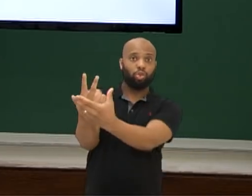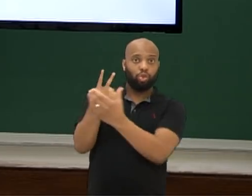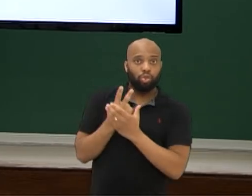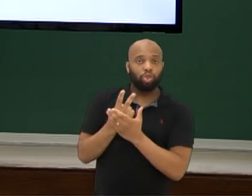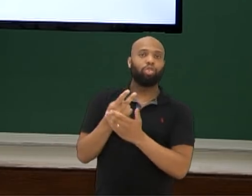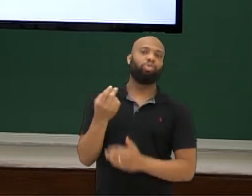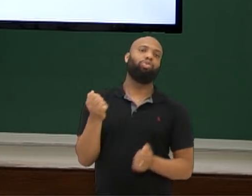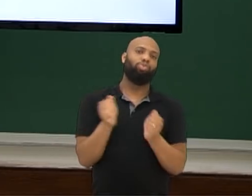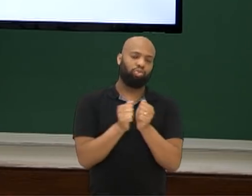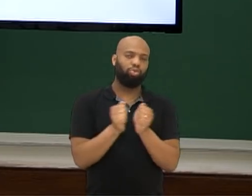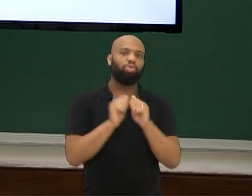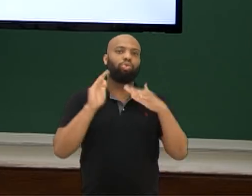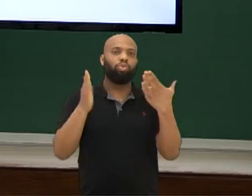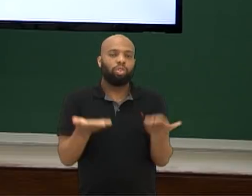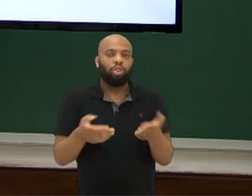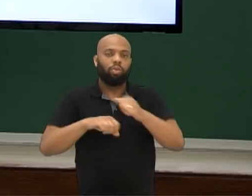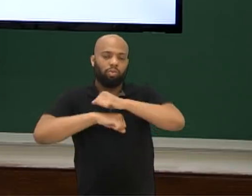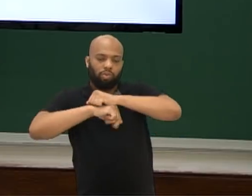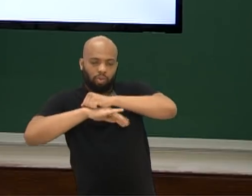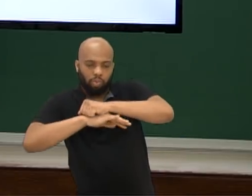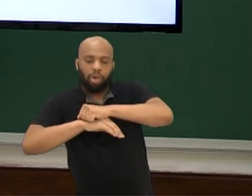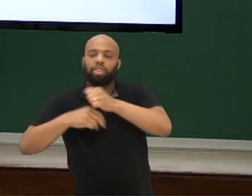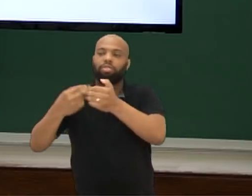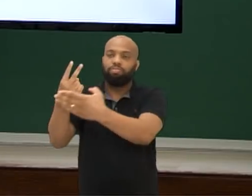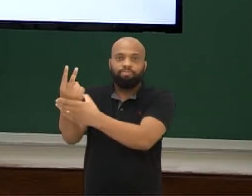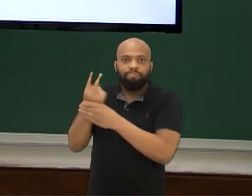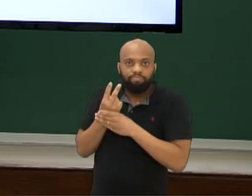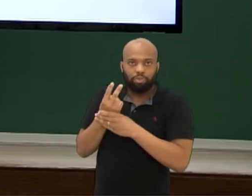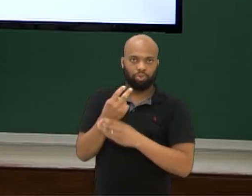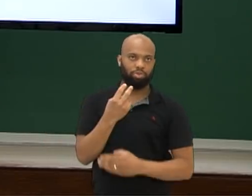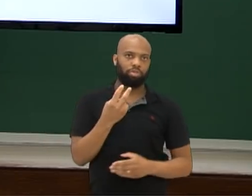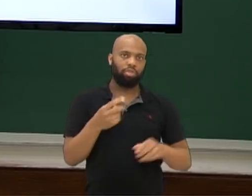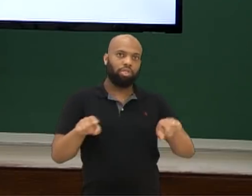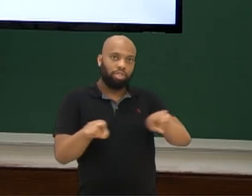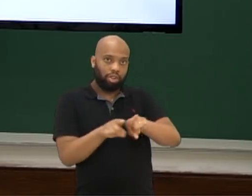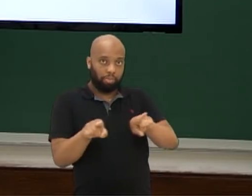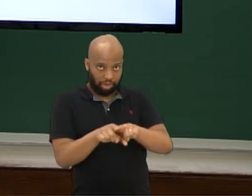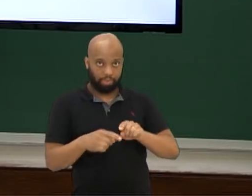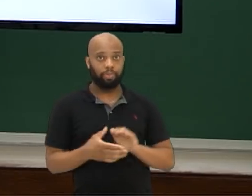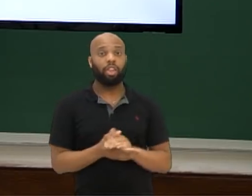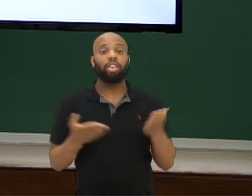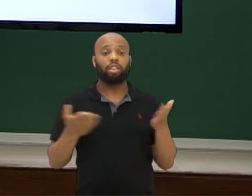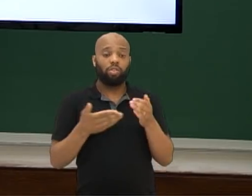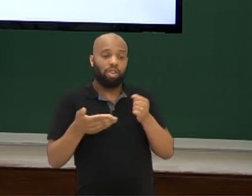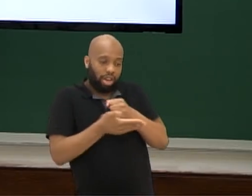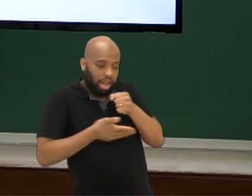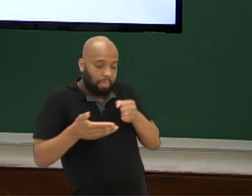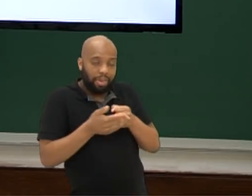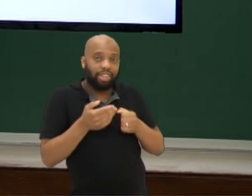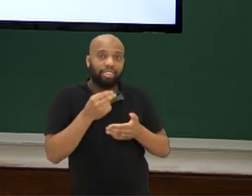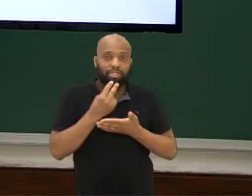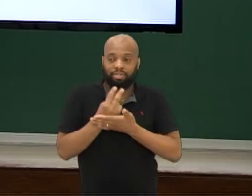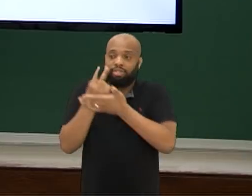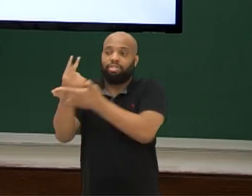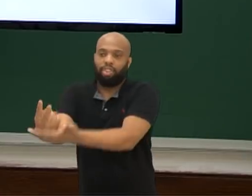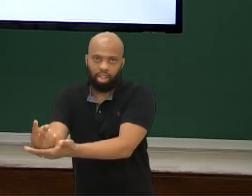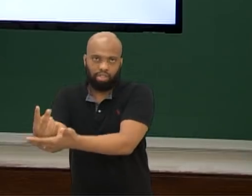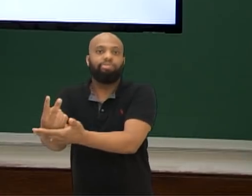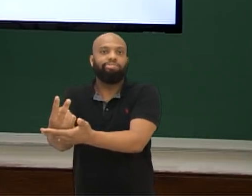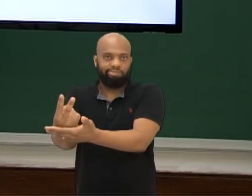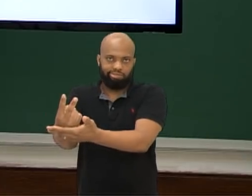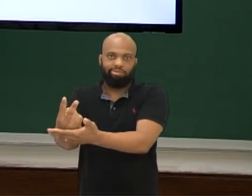bom? Então, ácido recebe par eletrônico, base é capaz de doar os